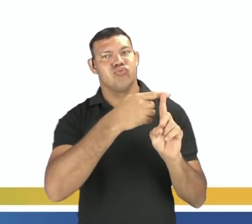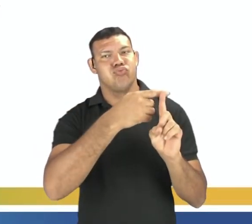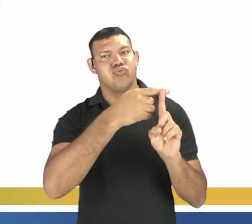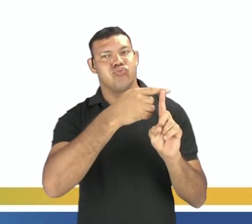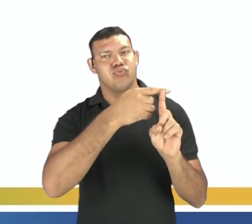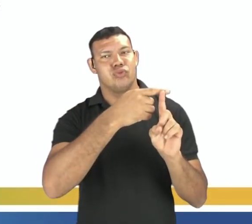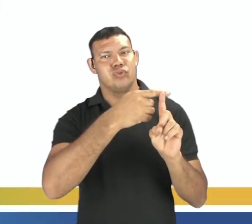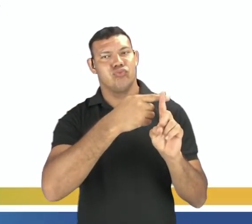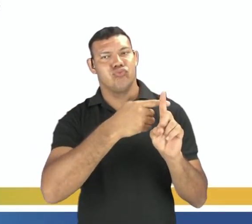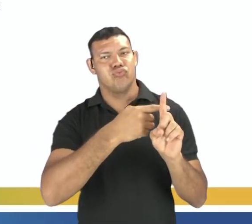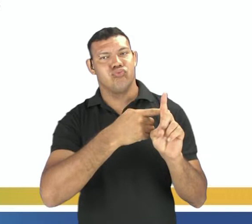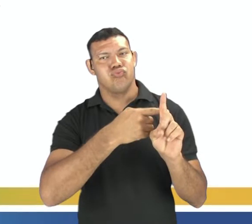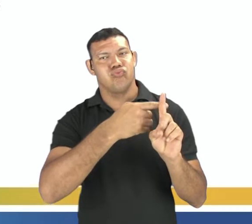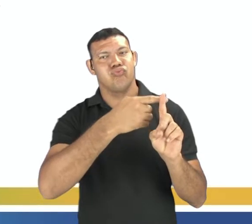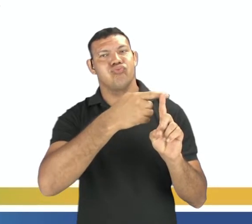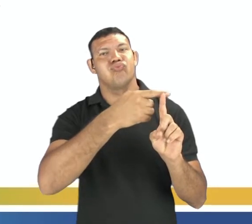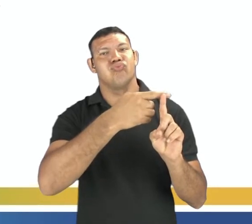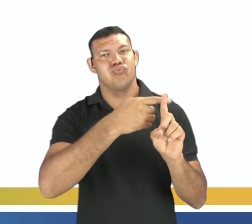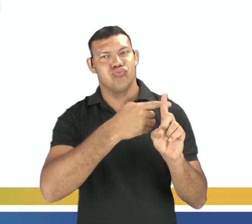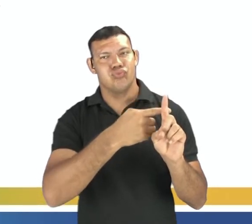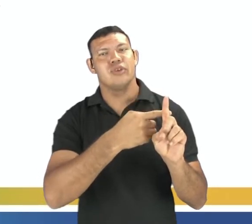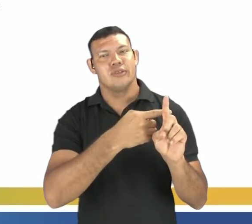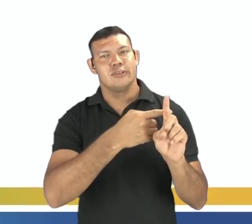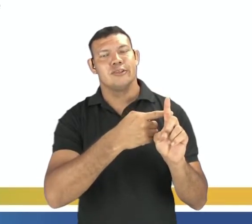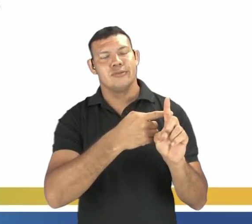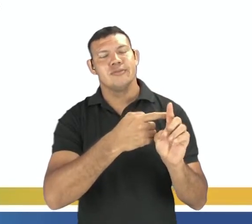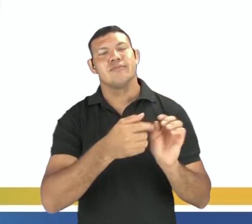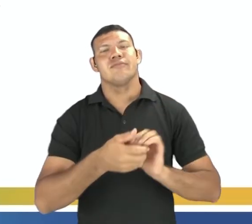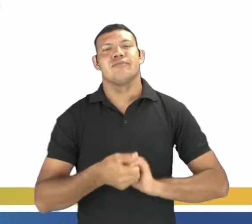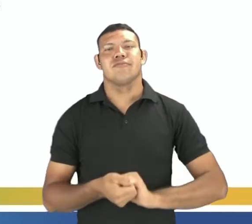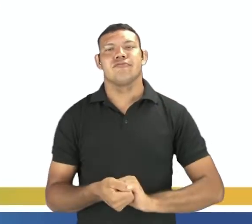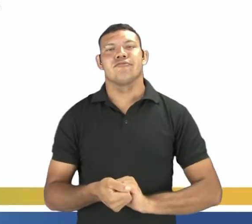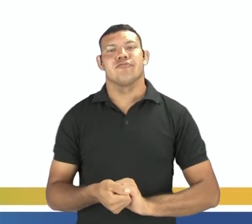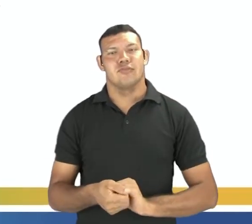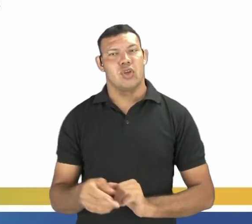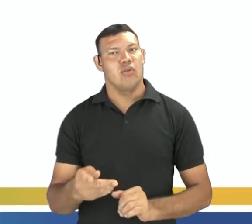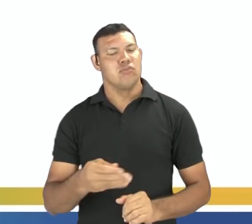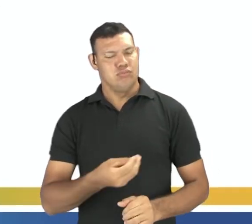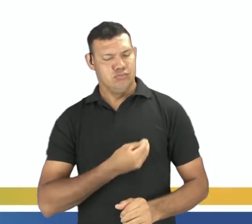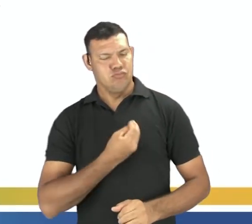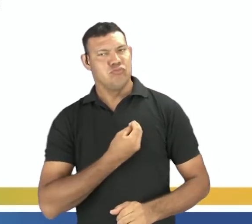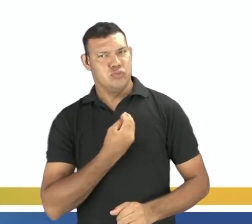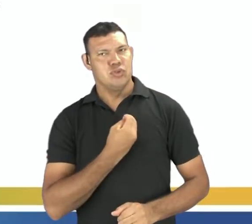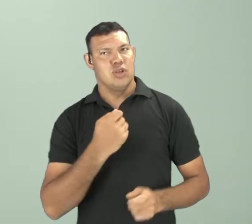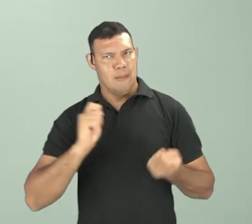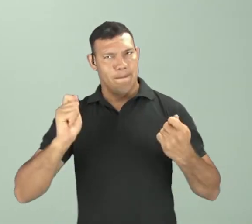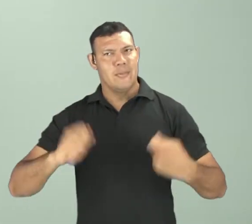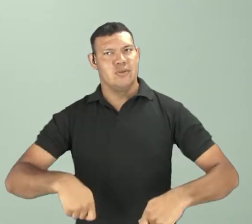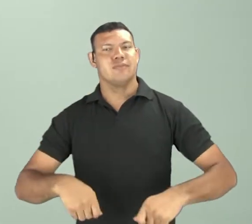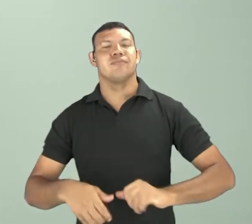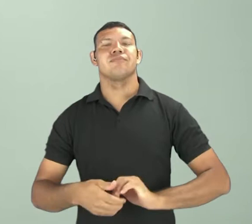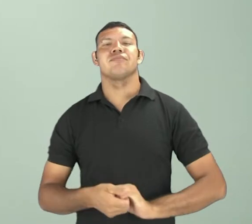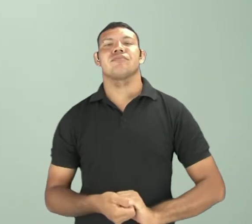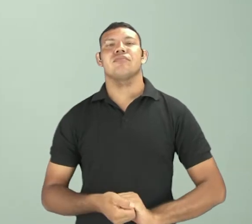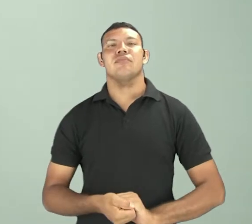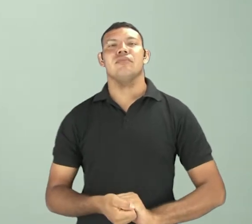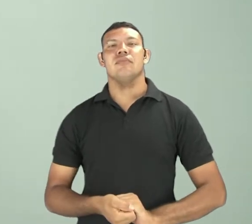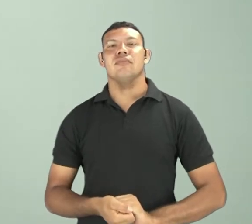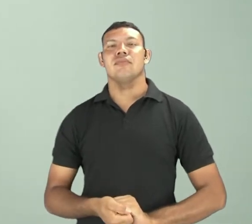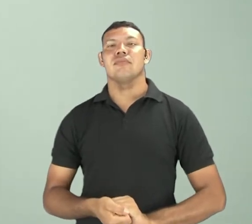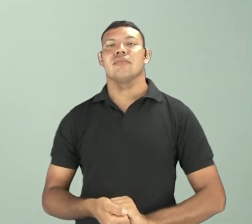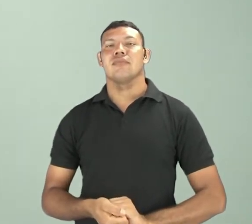como eu já falei para vocês, em condições aptas para que haja vida nele, certo? E parte